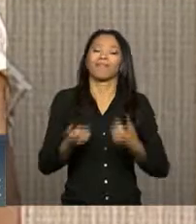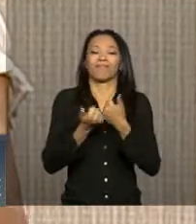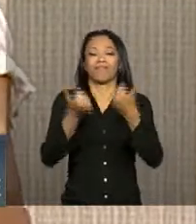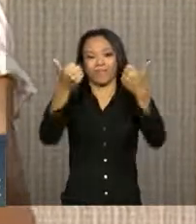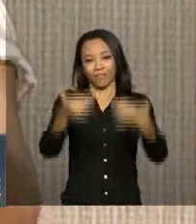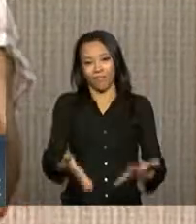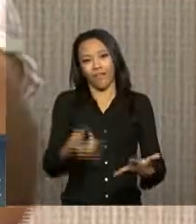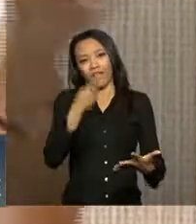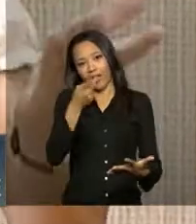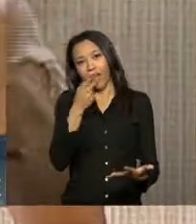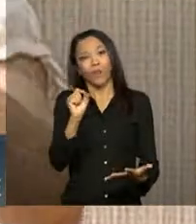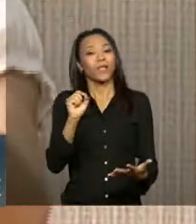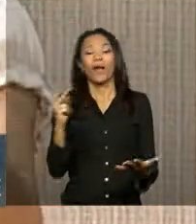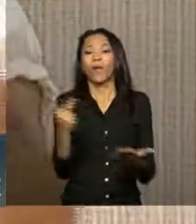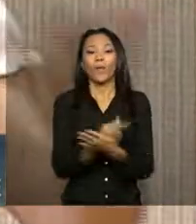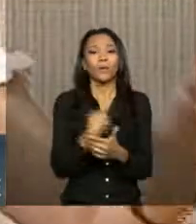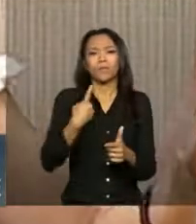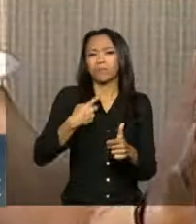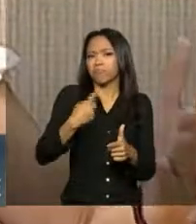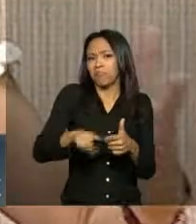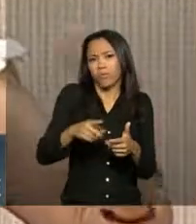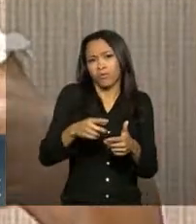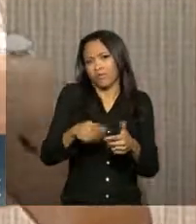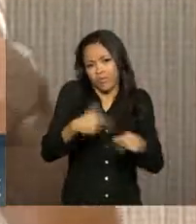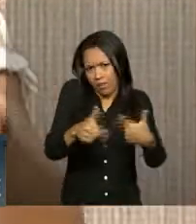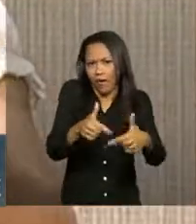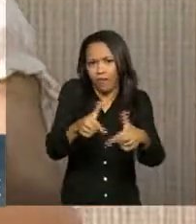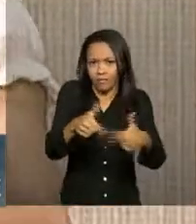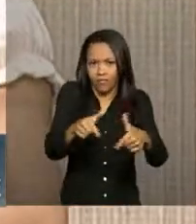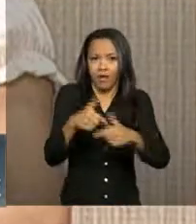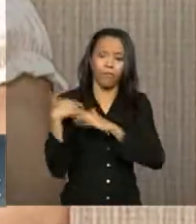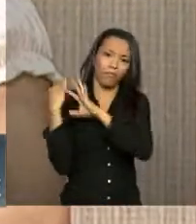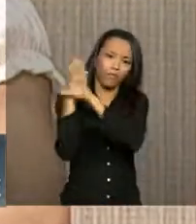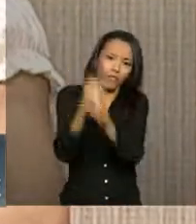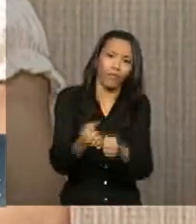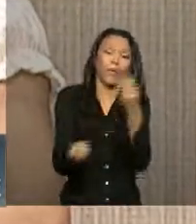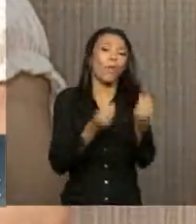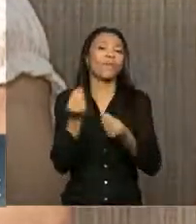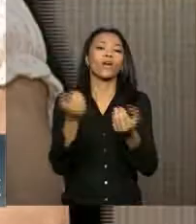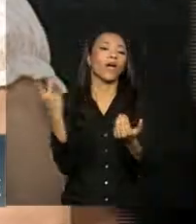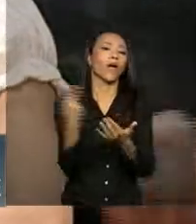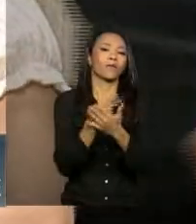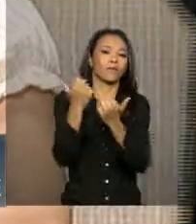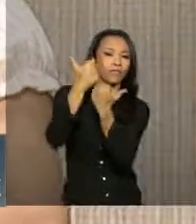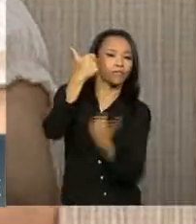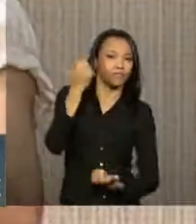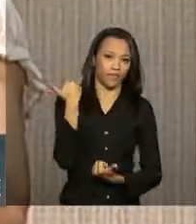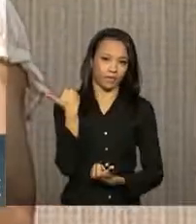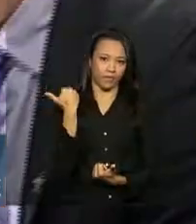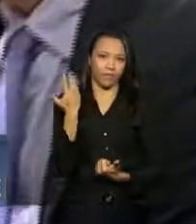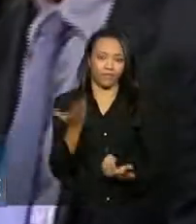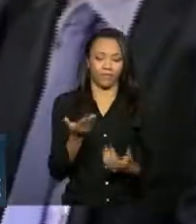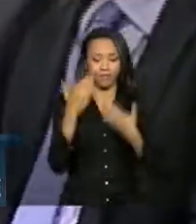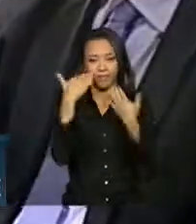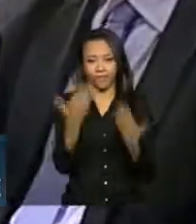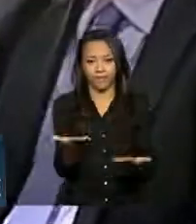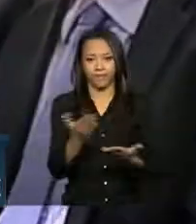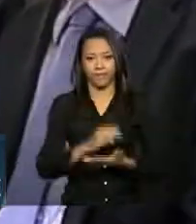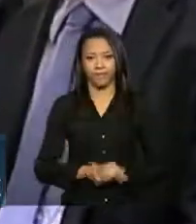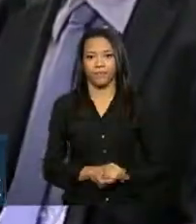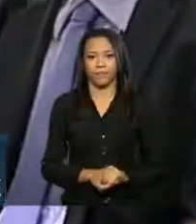de contas mesmo que seja assim bem rapidamente do mandato anterior tá muito obrigado gente